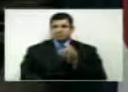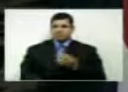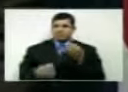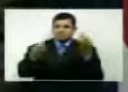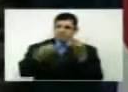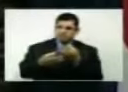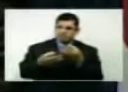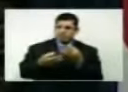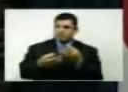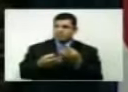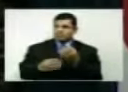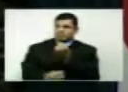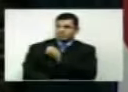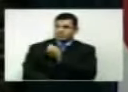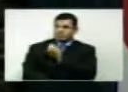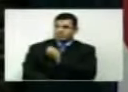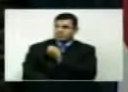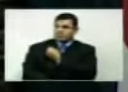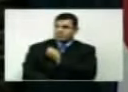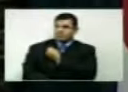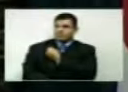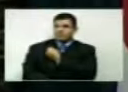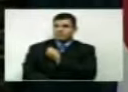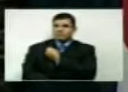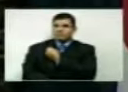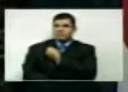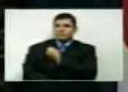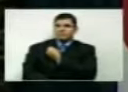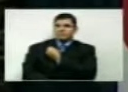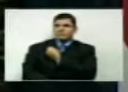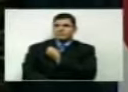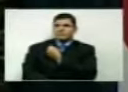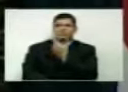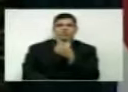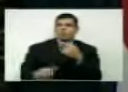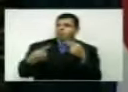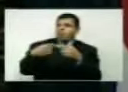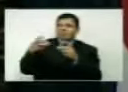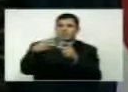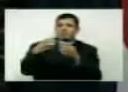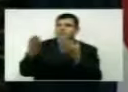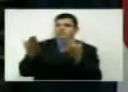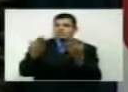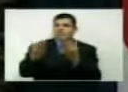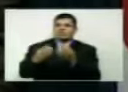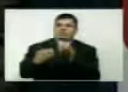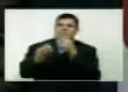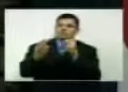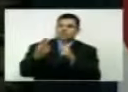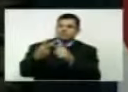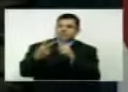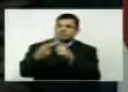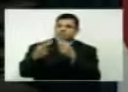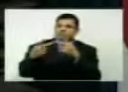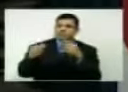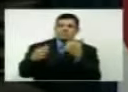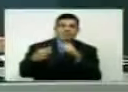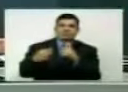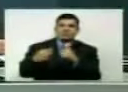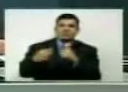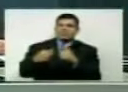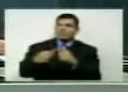por serem números, são absolutamente incontestáveis. Existem duas coisas que não